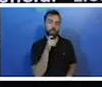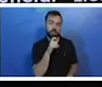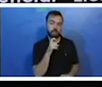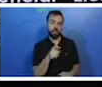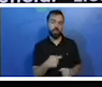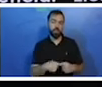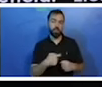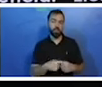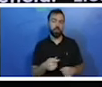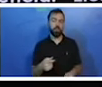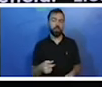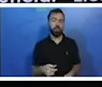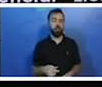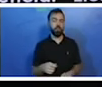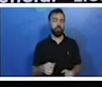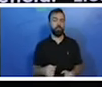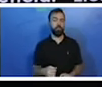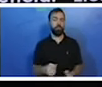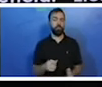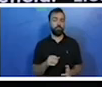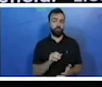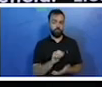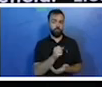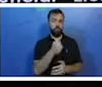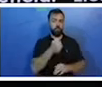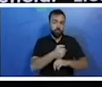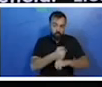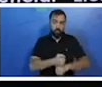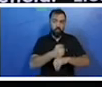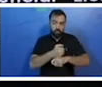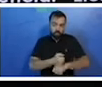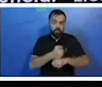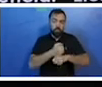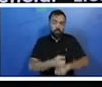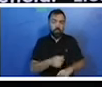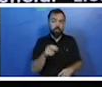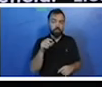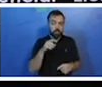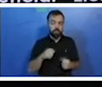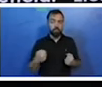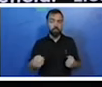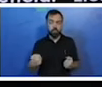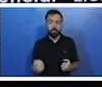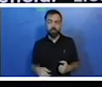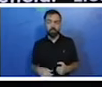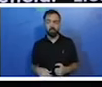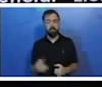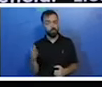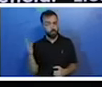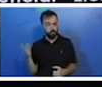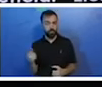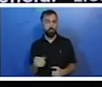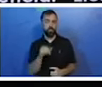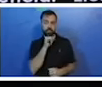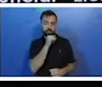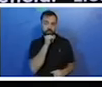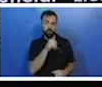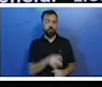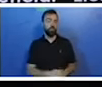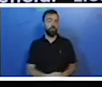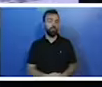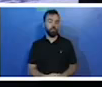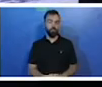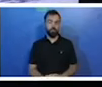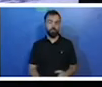muito preparo, força e resistência. Eles compreendem atividades competitivas ou não. Veremos agora alguns exemplos de esportes